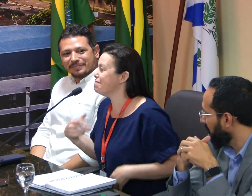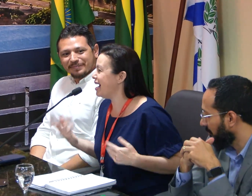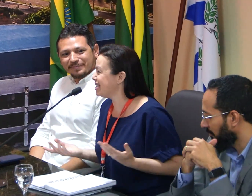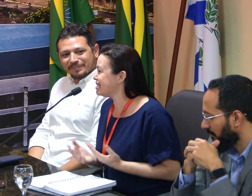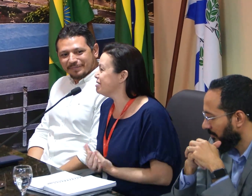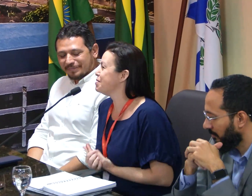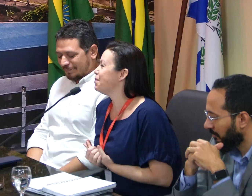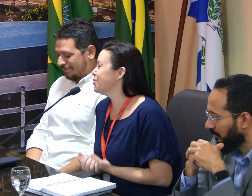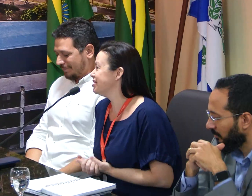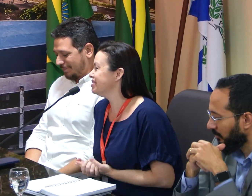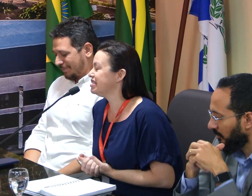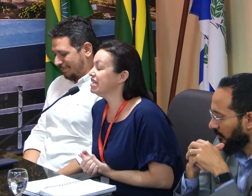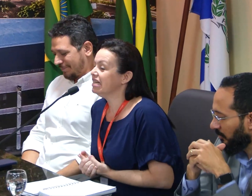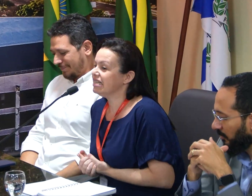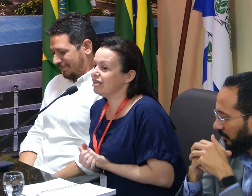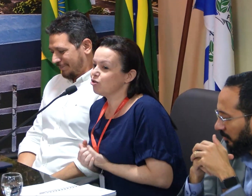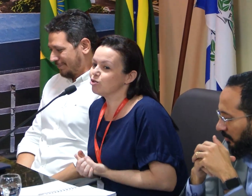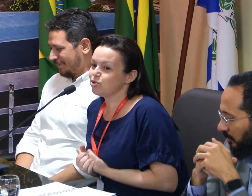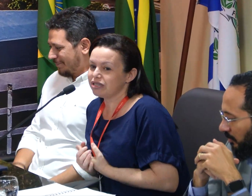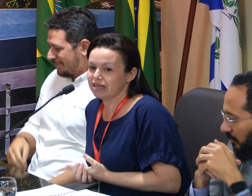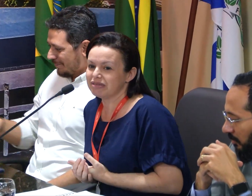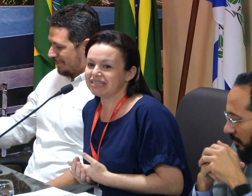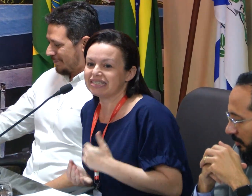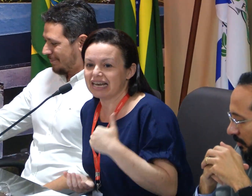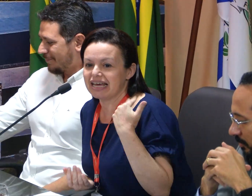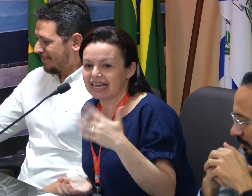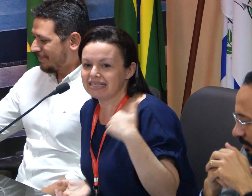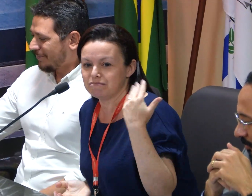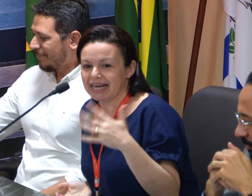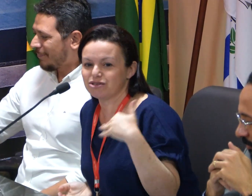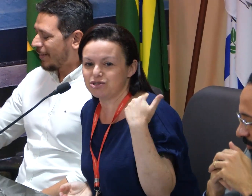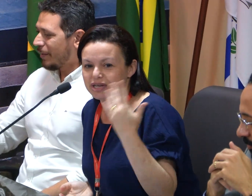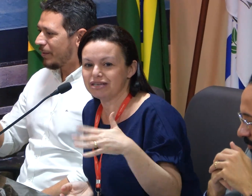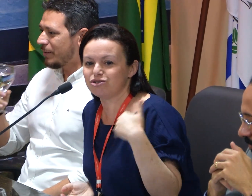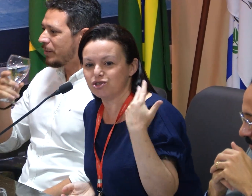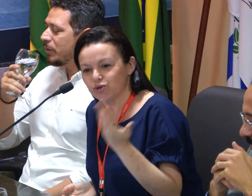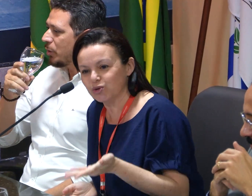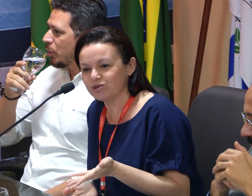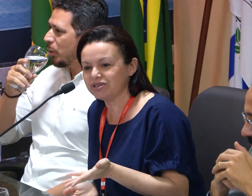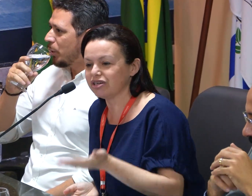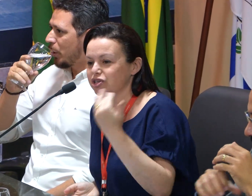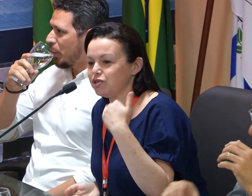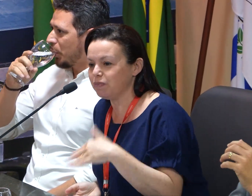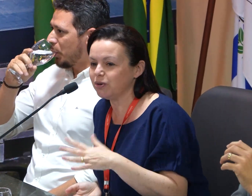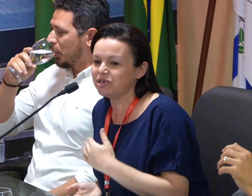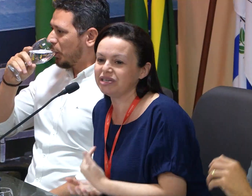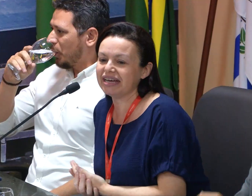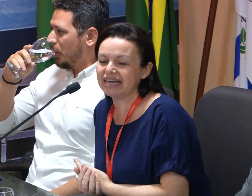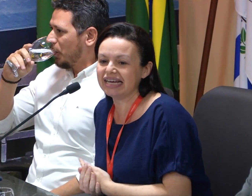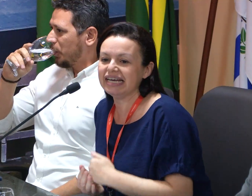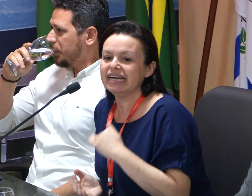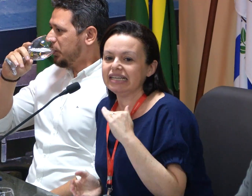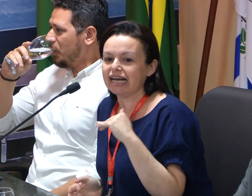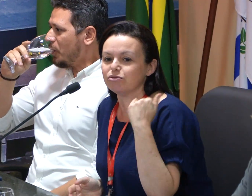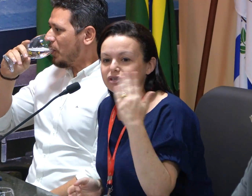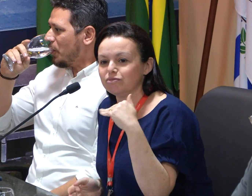nesse debate, é sempre importante todos os temas que esclarecem mais os direitos de todos e que a gente pode estar lutando por